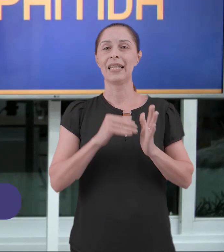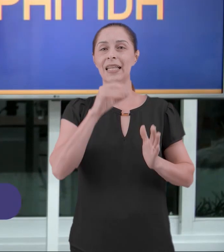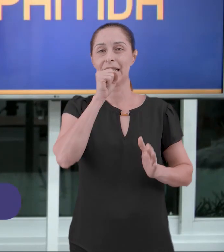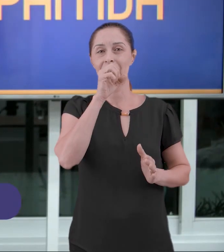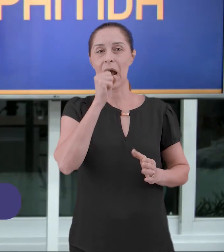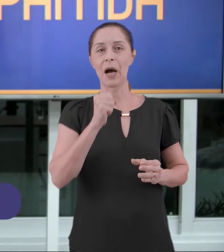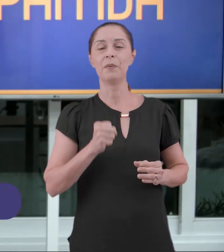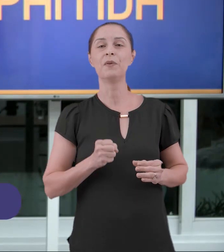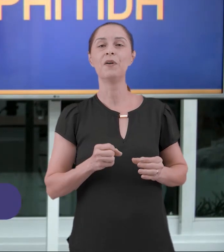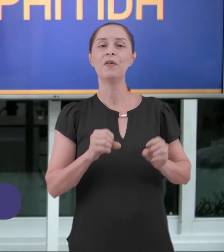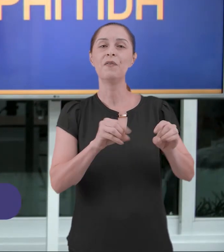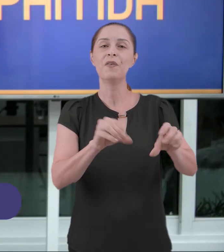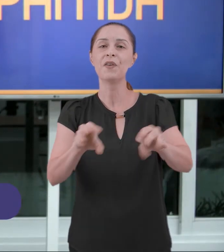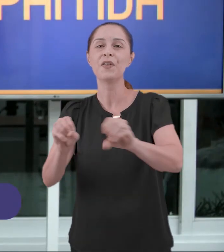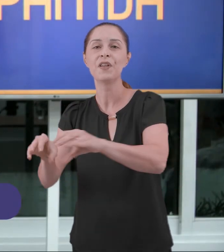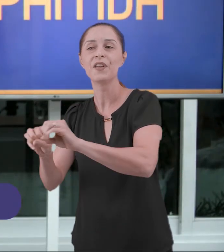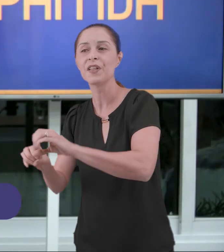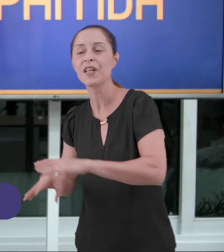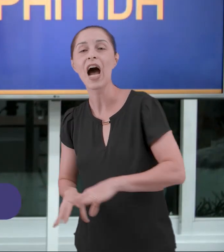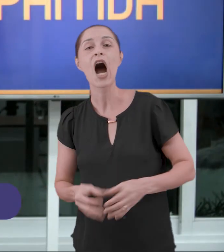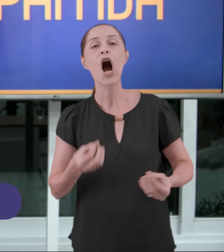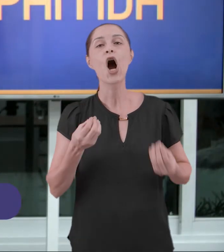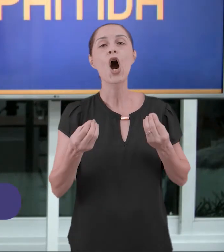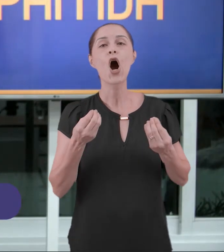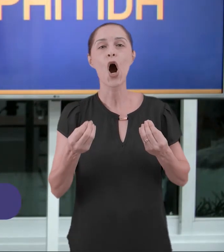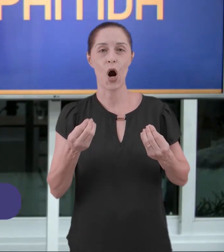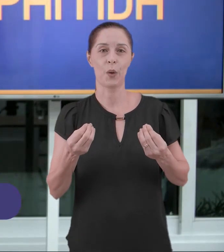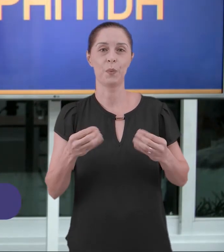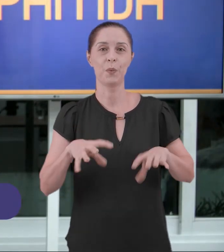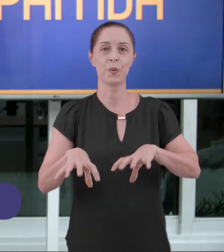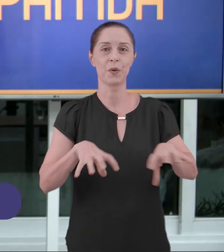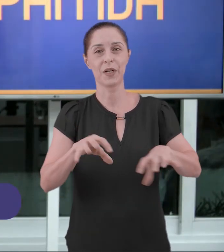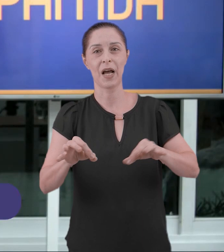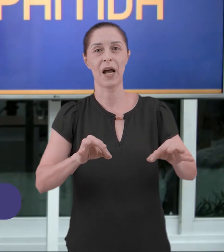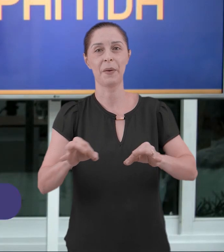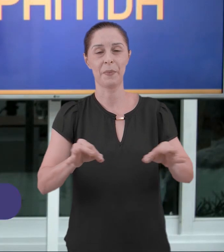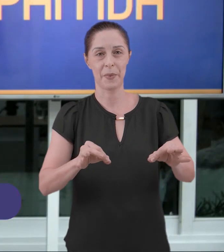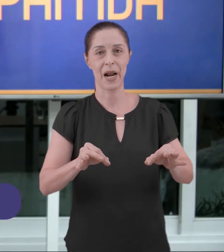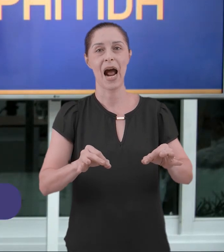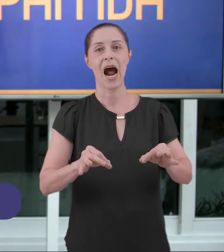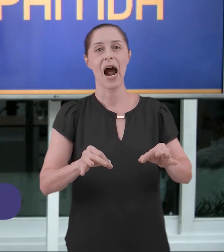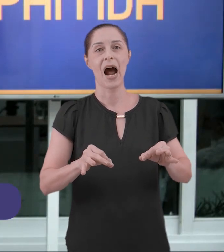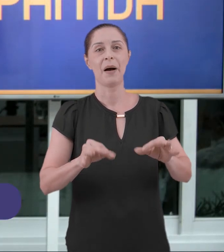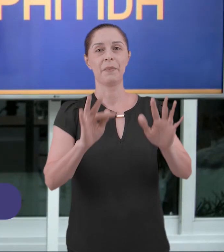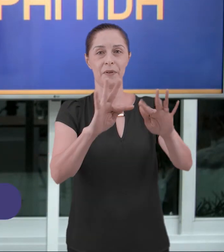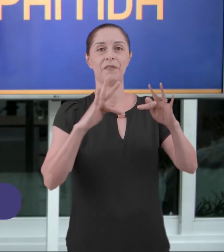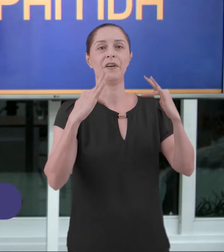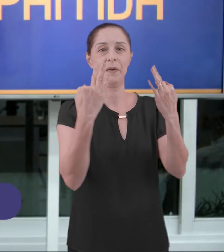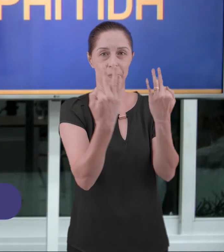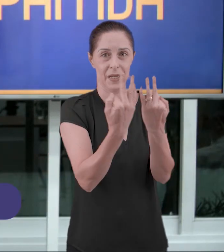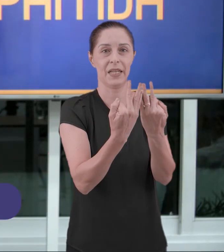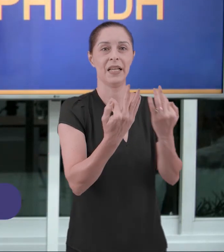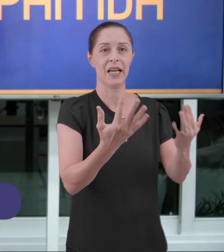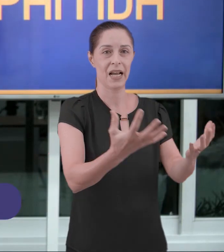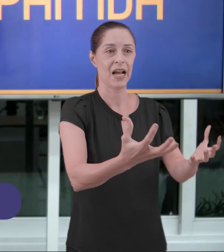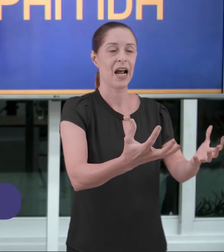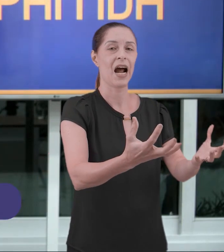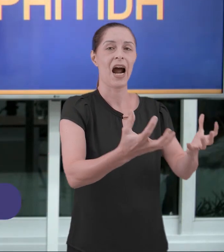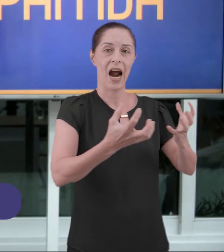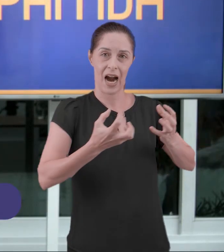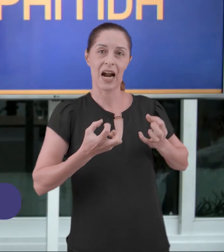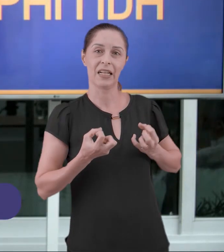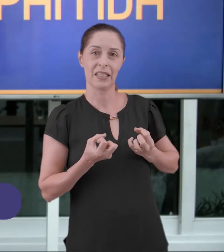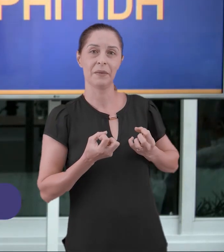família do autista, né? Como foi falado aqui, há cuidados específicos para a gente